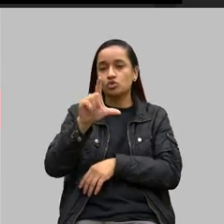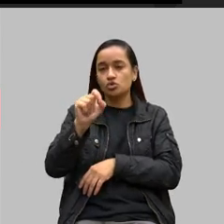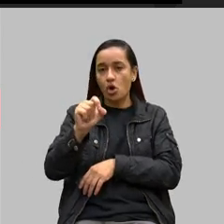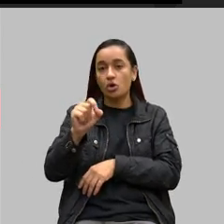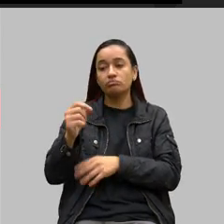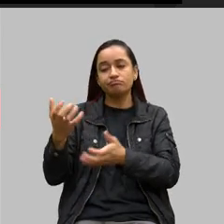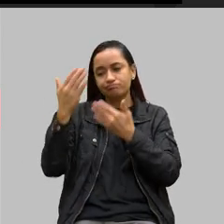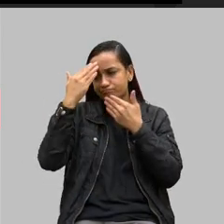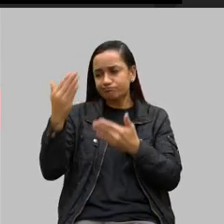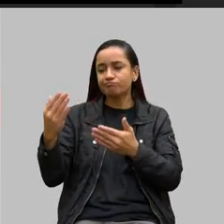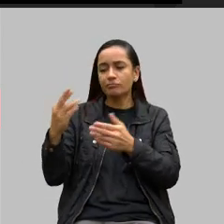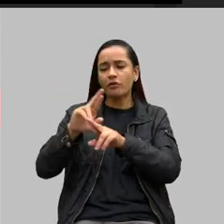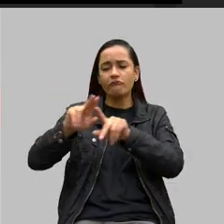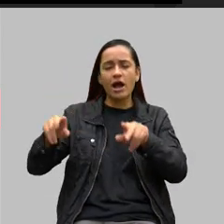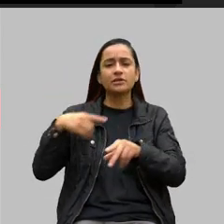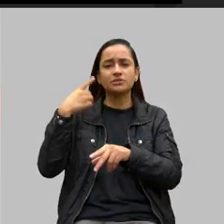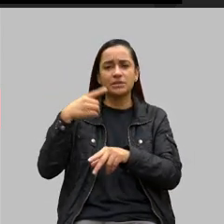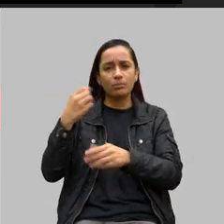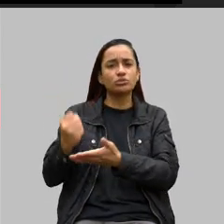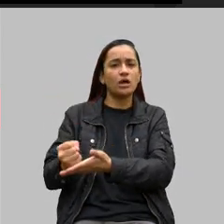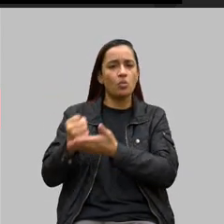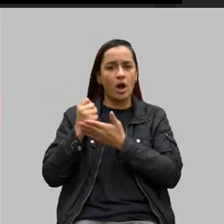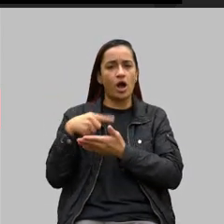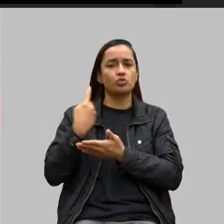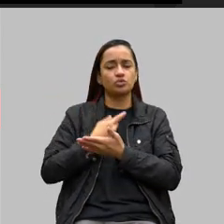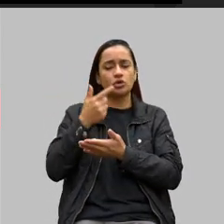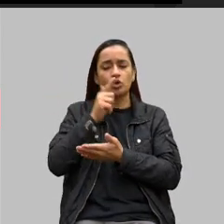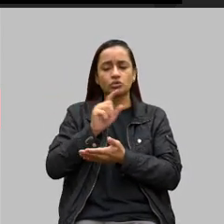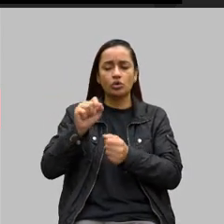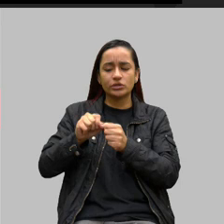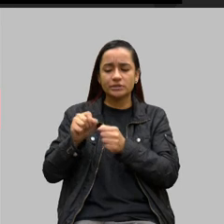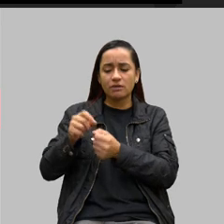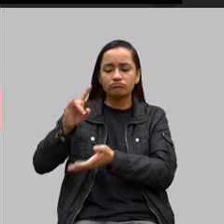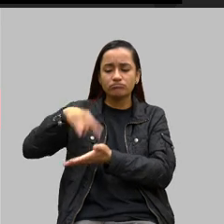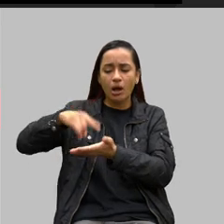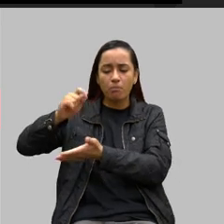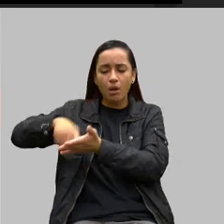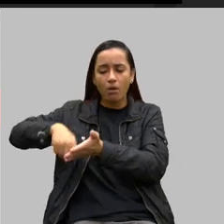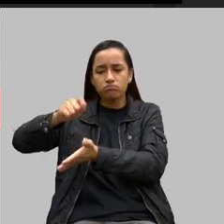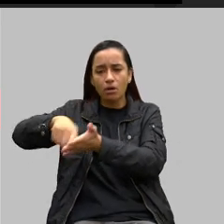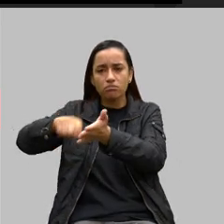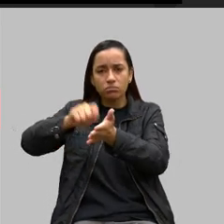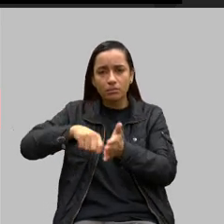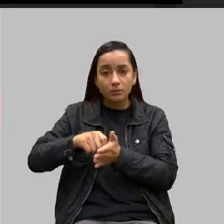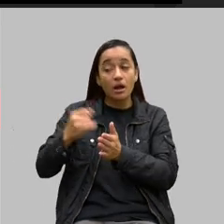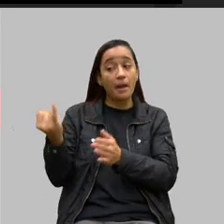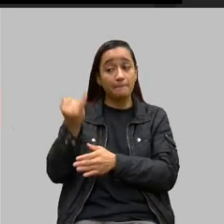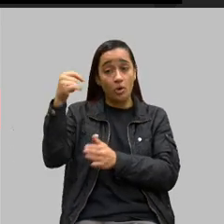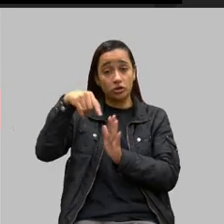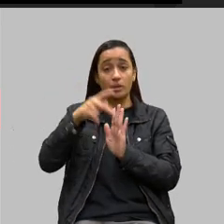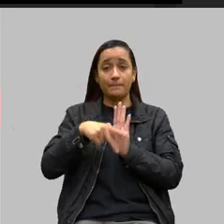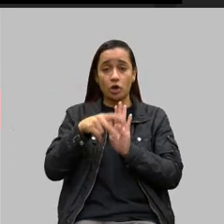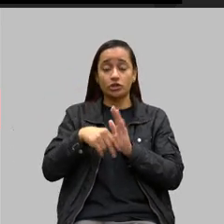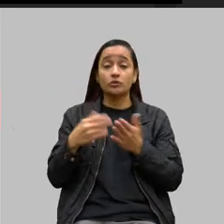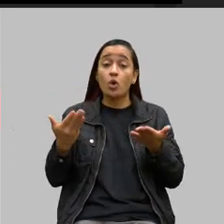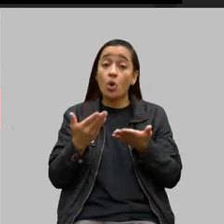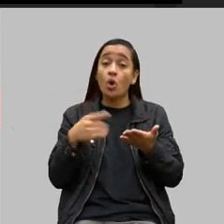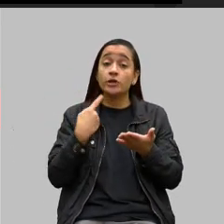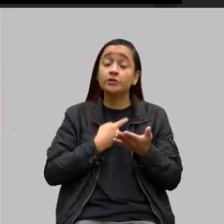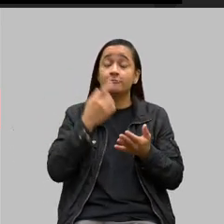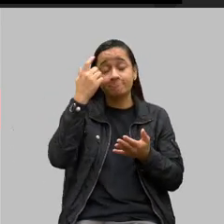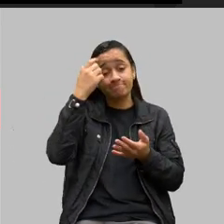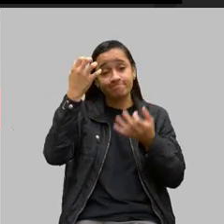dessa casa que tem nos auxiliado também nessa agenda né E nessa sensibilização paraa importância desse projeto hoje o nosso cronograma é ter o